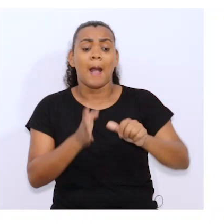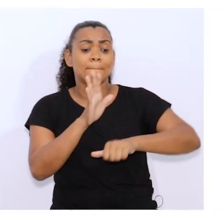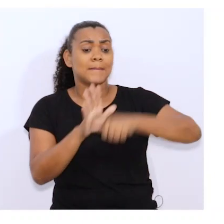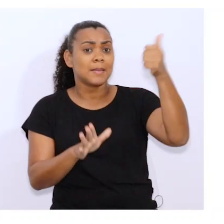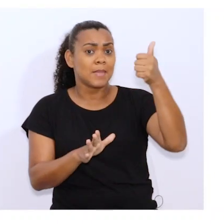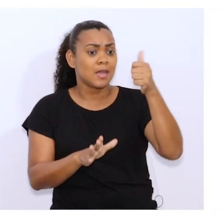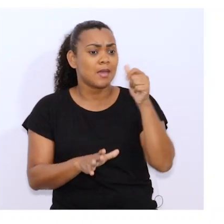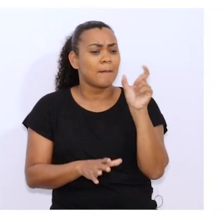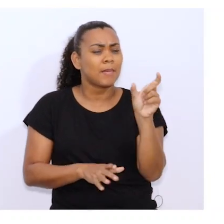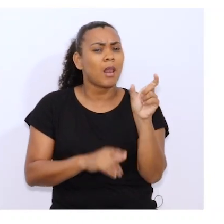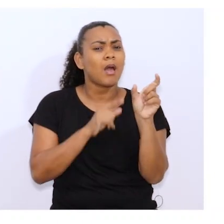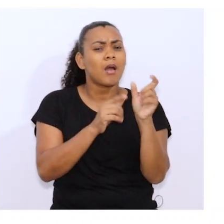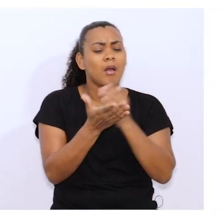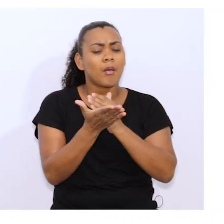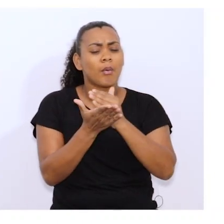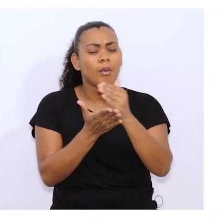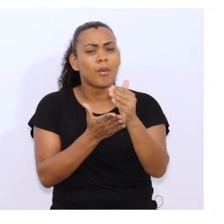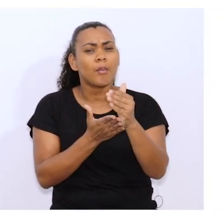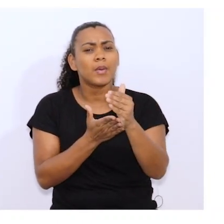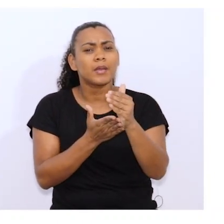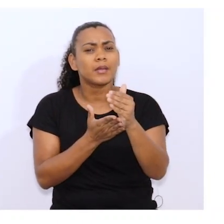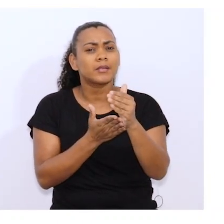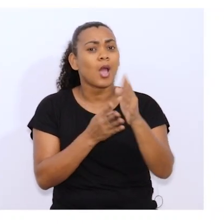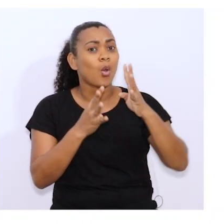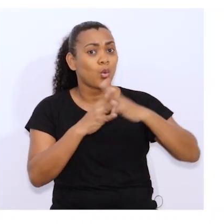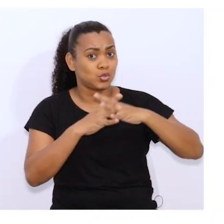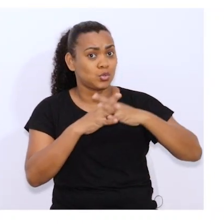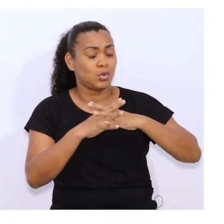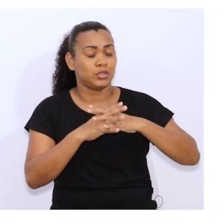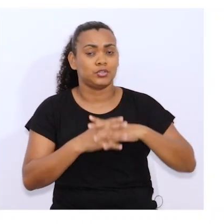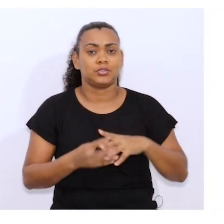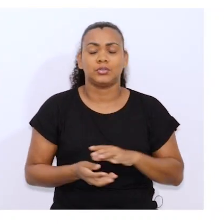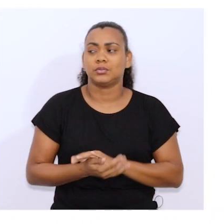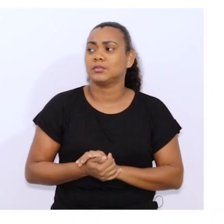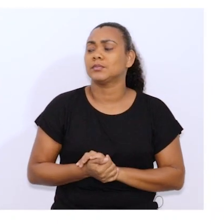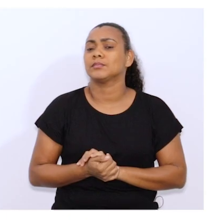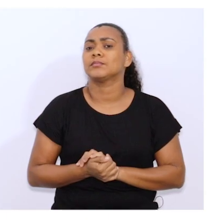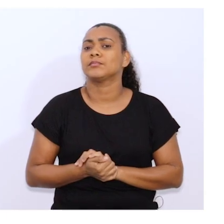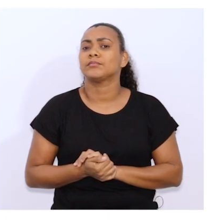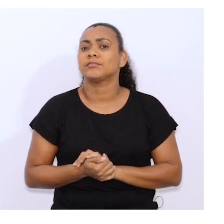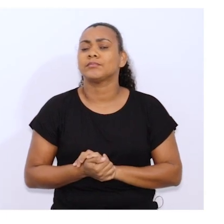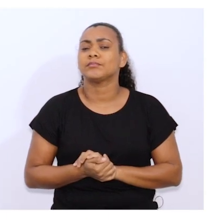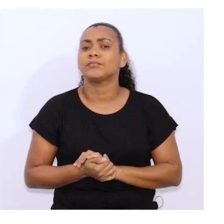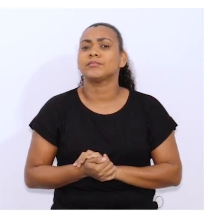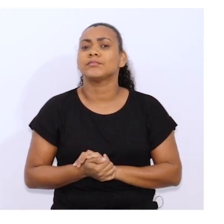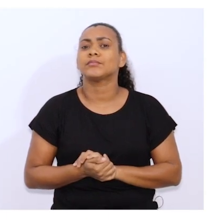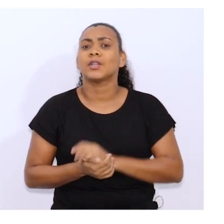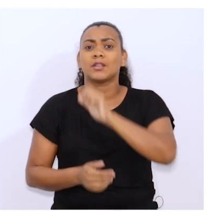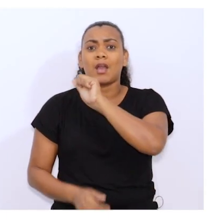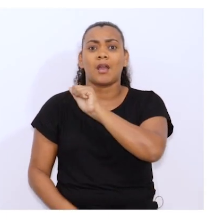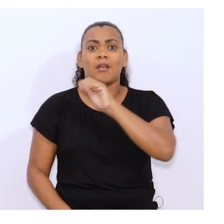primeira palavra começa com uma consoante e está no